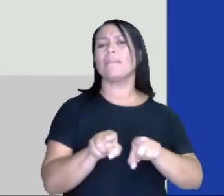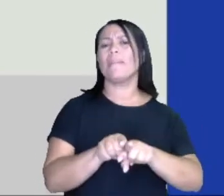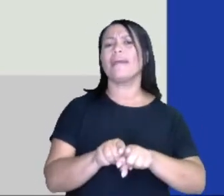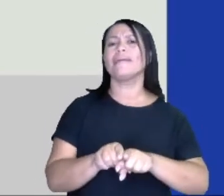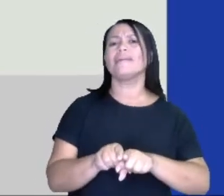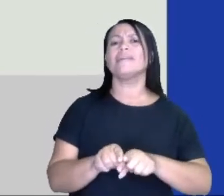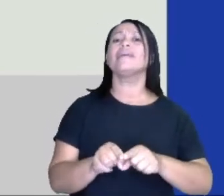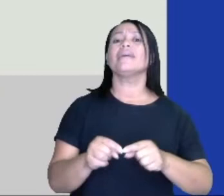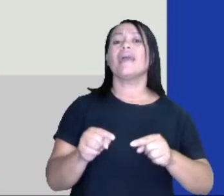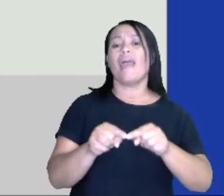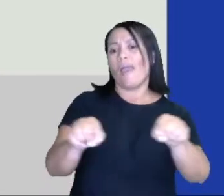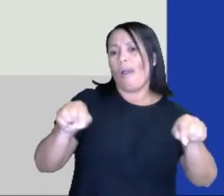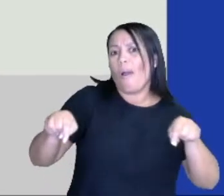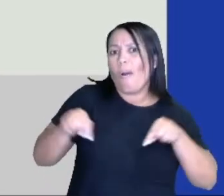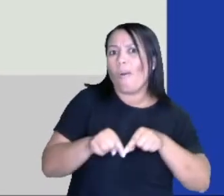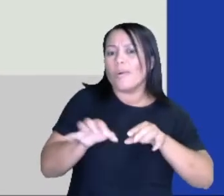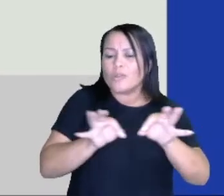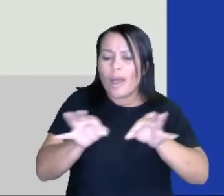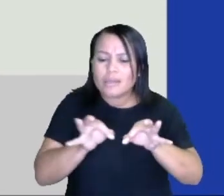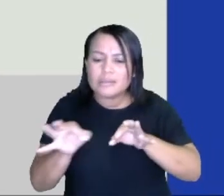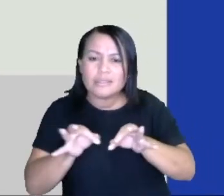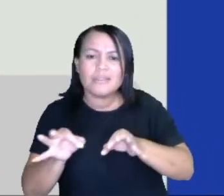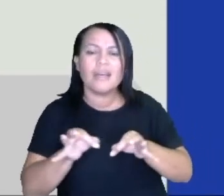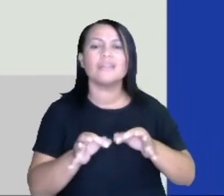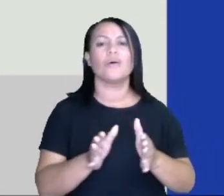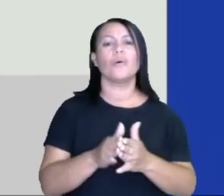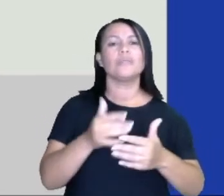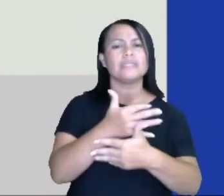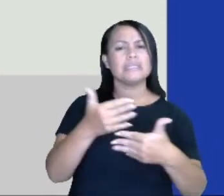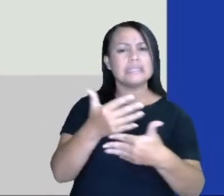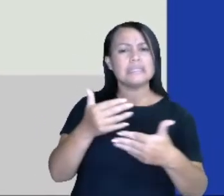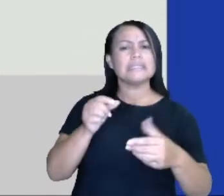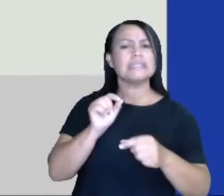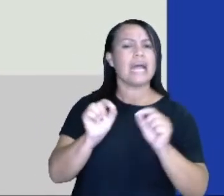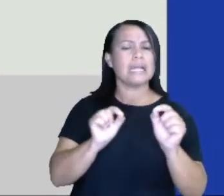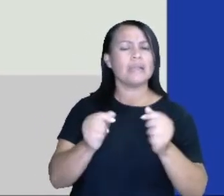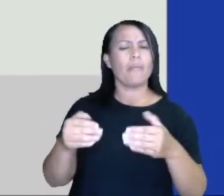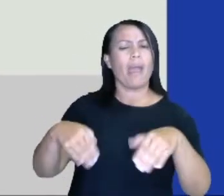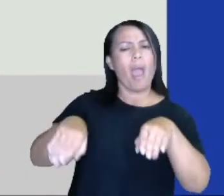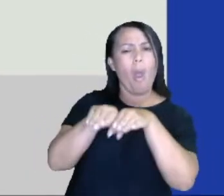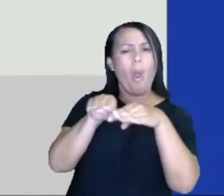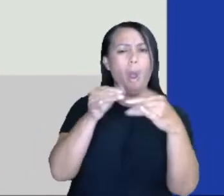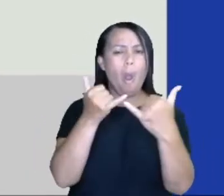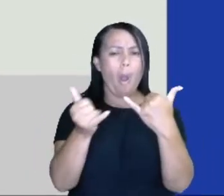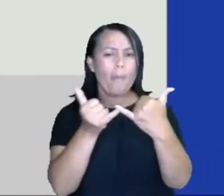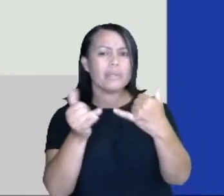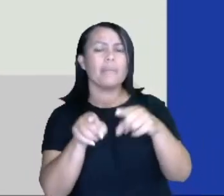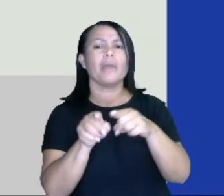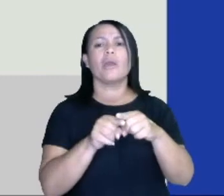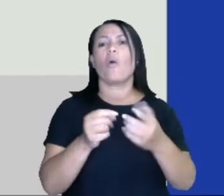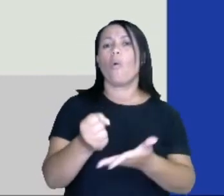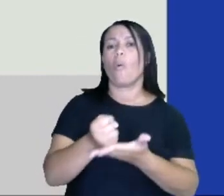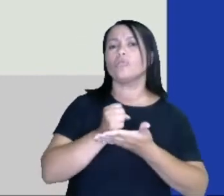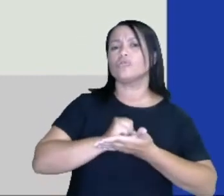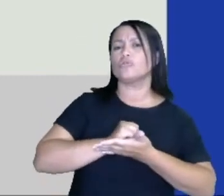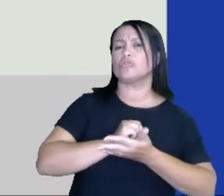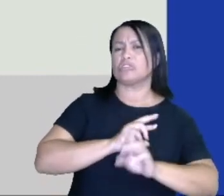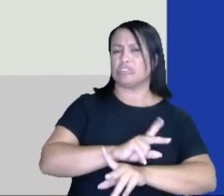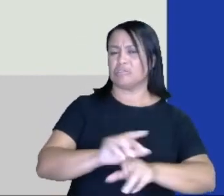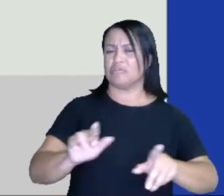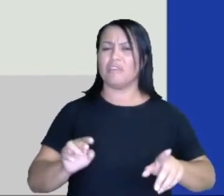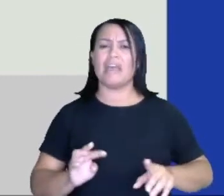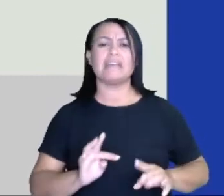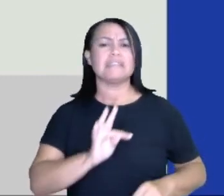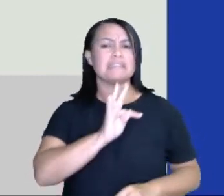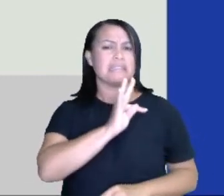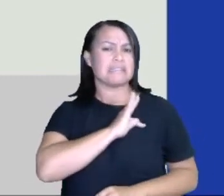plantas. O processo de levantamento de informação à distância, com o auxílio de diversas técnicas, aviões,